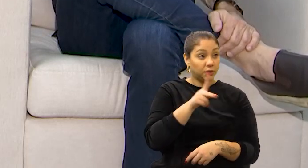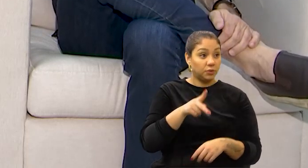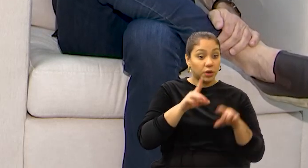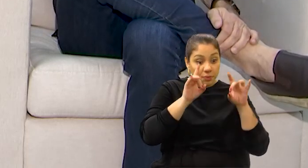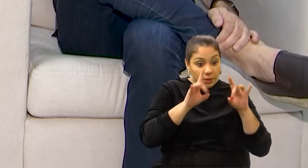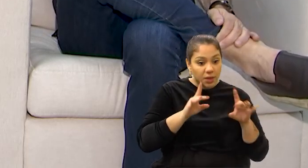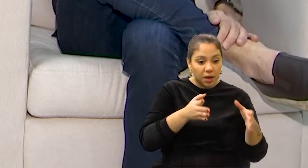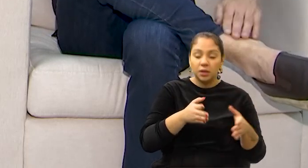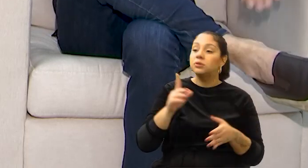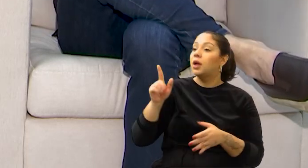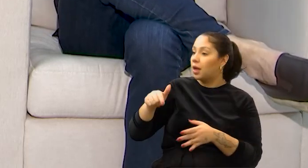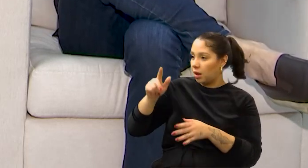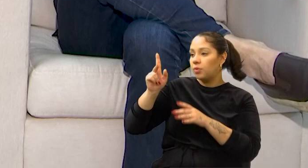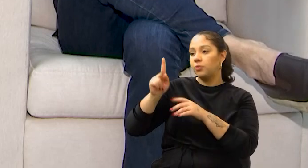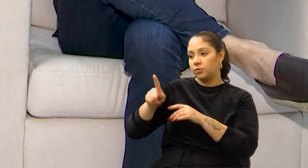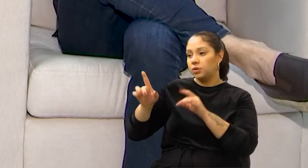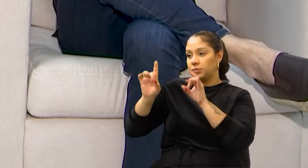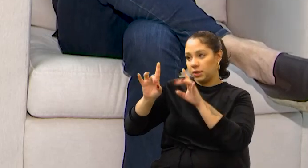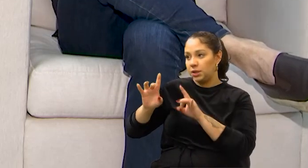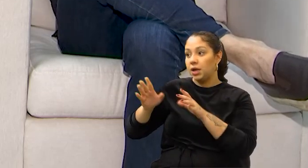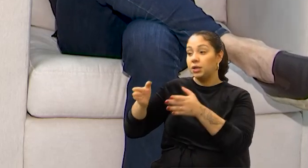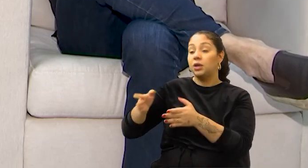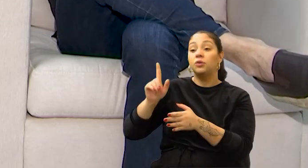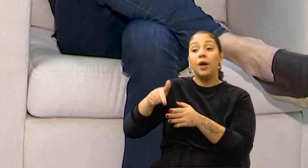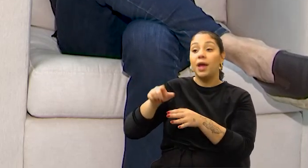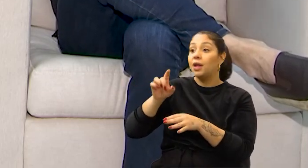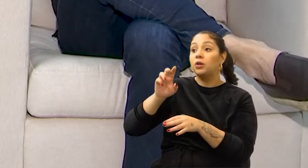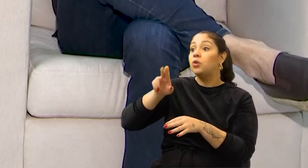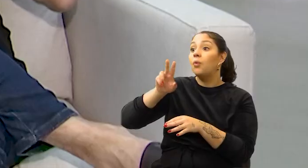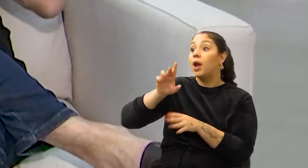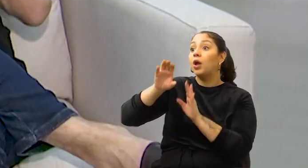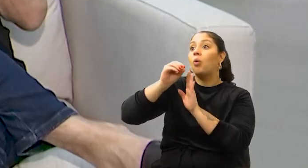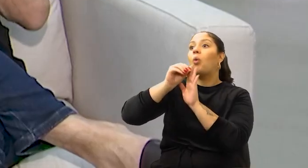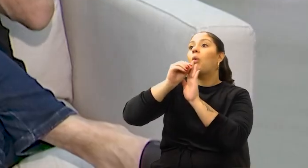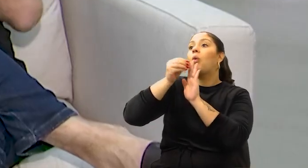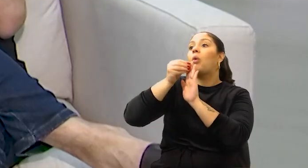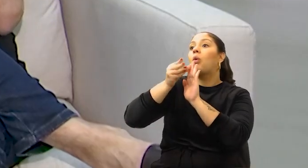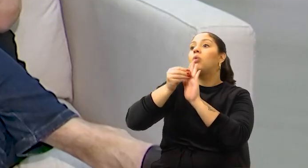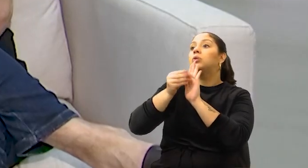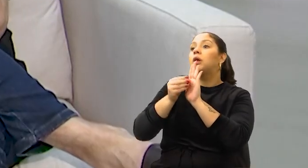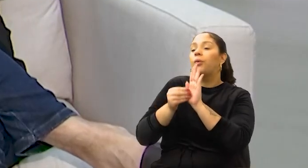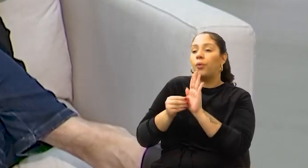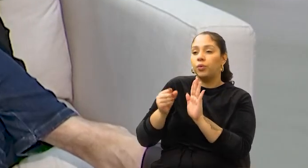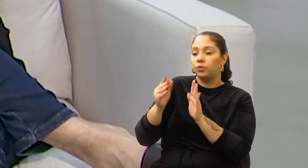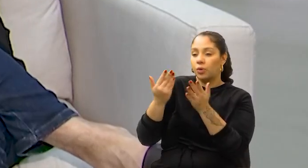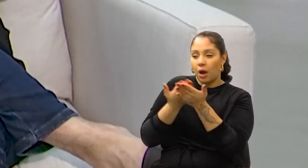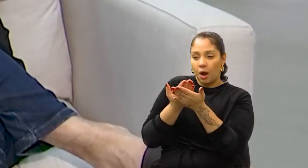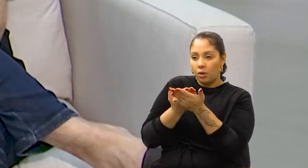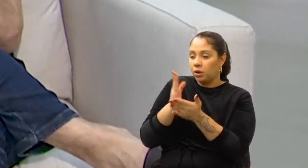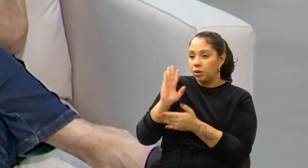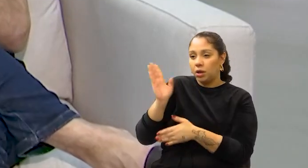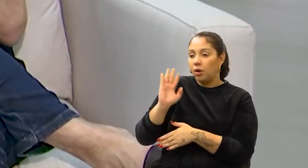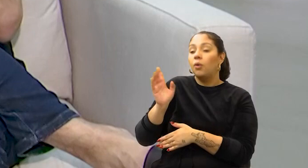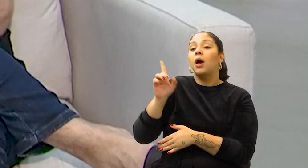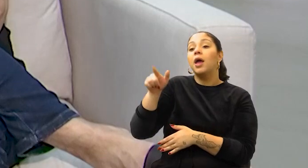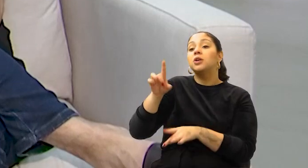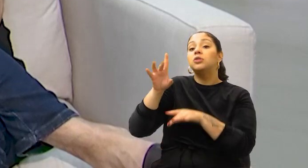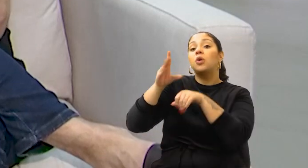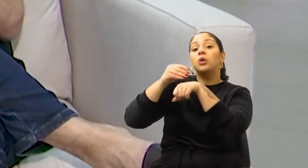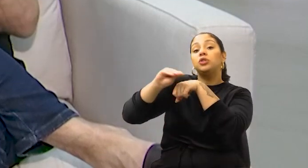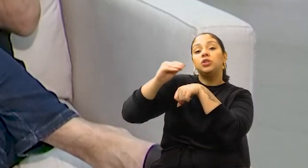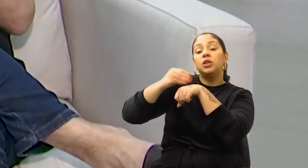professores especializados com professores especializados Só não vai ser uma aula de conteúdo mas assim o que estudar o que que Kai geralmente no vestibular da Unicamp